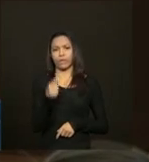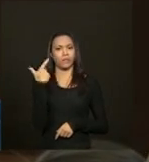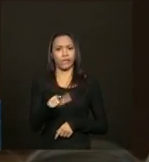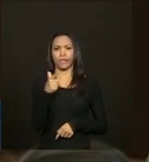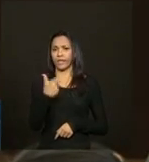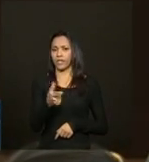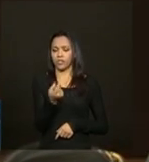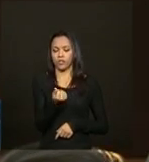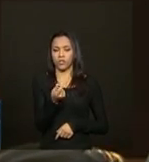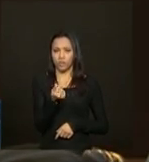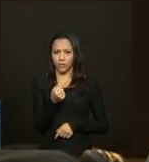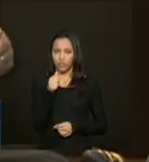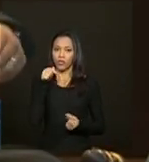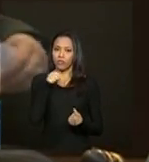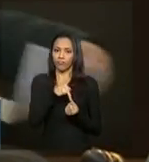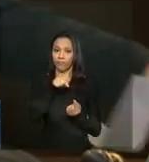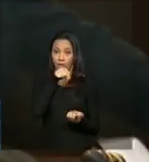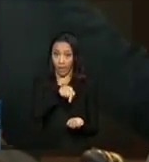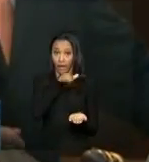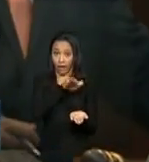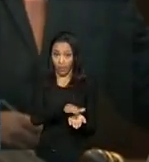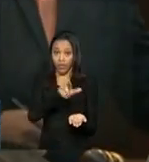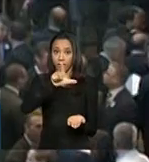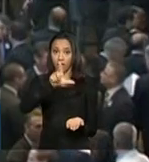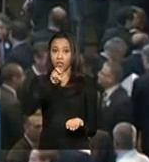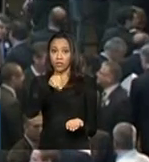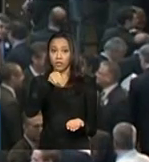proposta financeira para o referido lote.